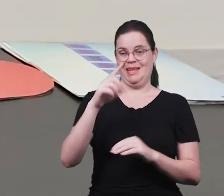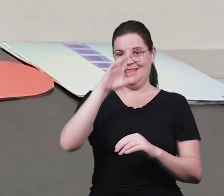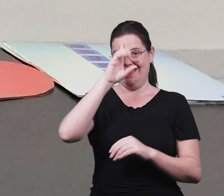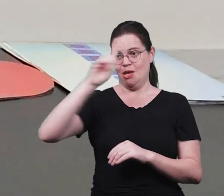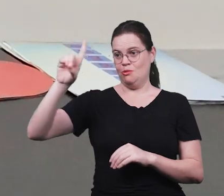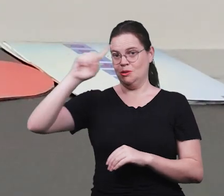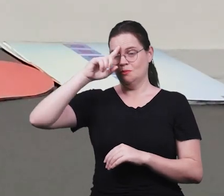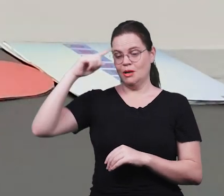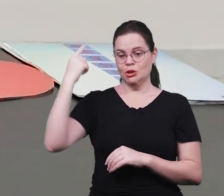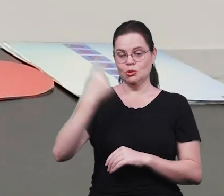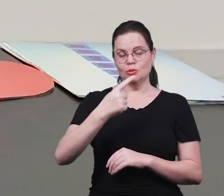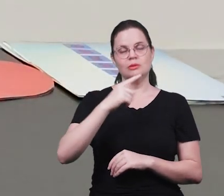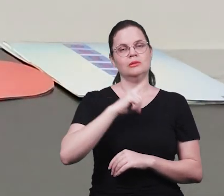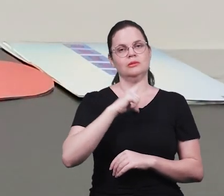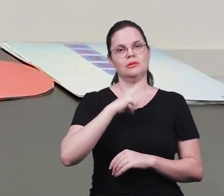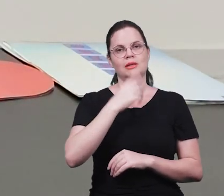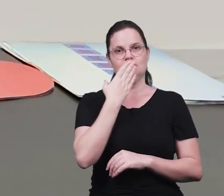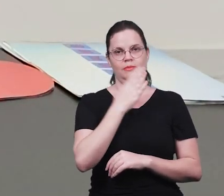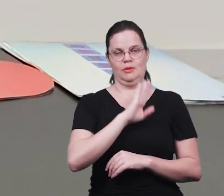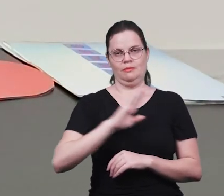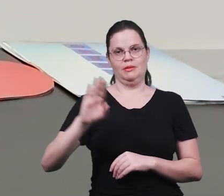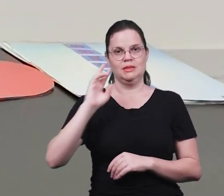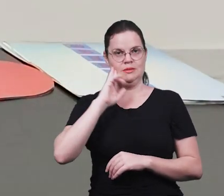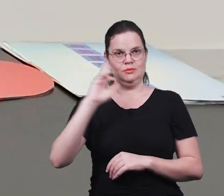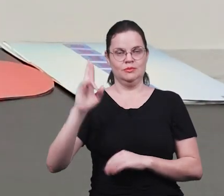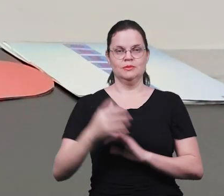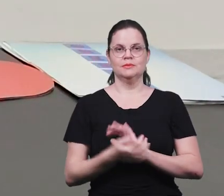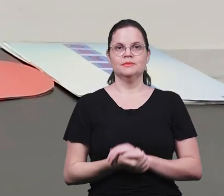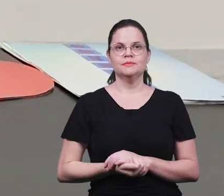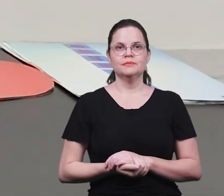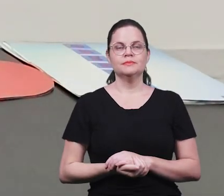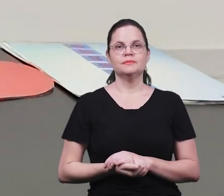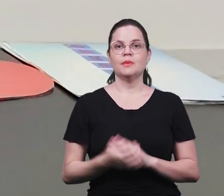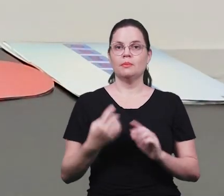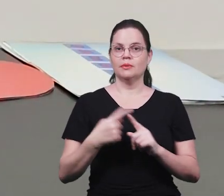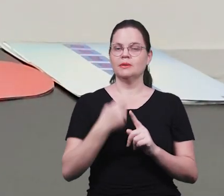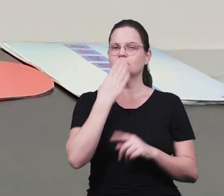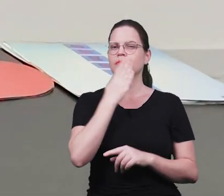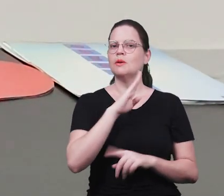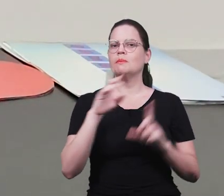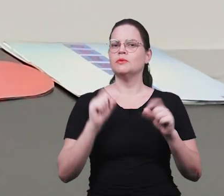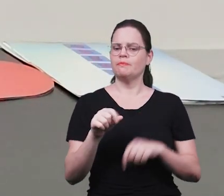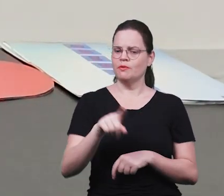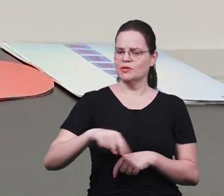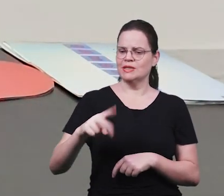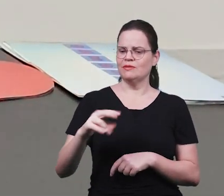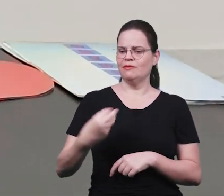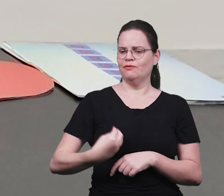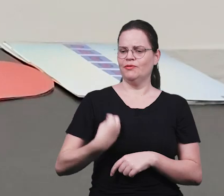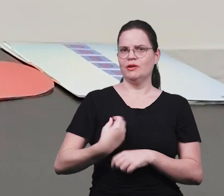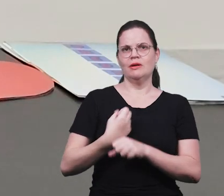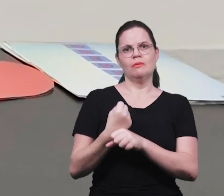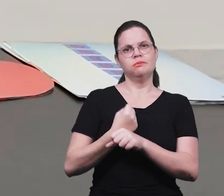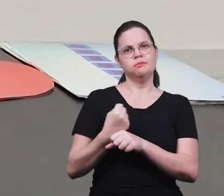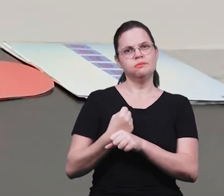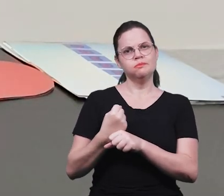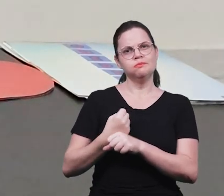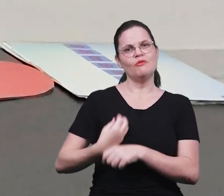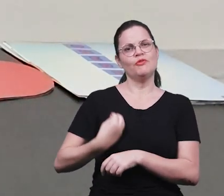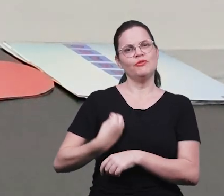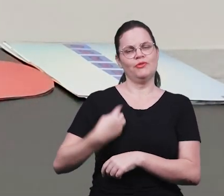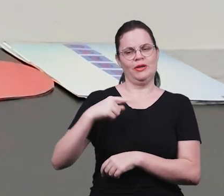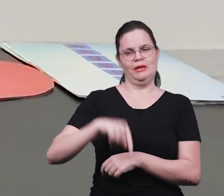Então, honra teu pai e tua mãe para que te vá bem e te prolongue os dias. E as crianças precisam entender, então, o